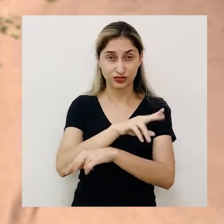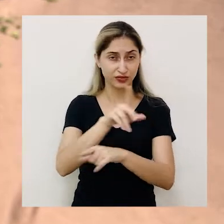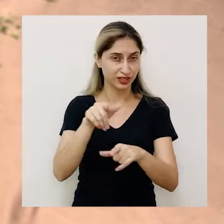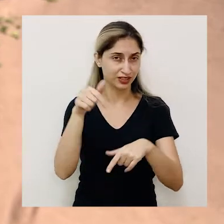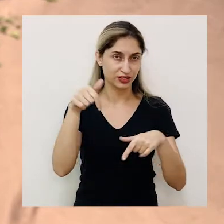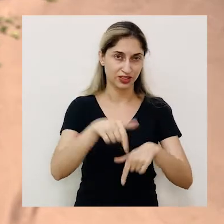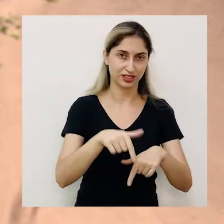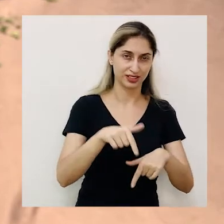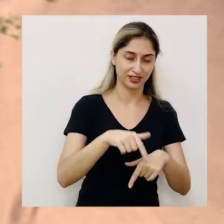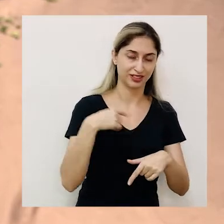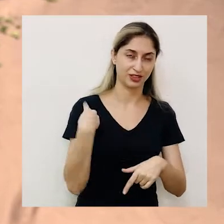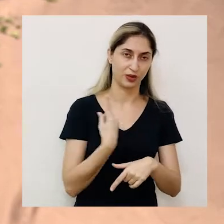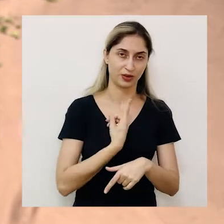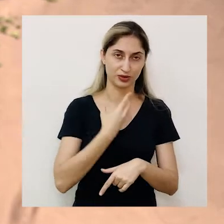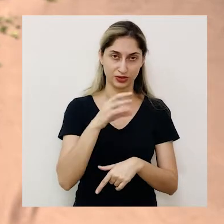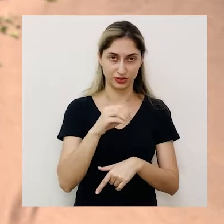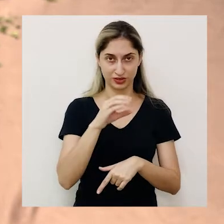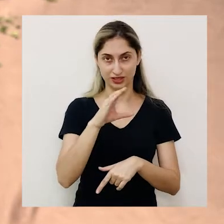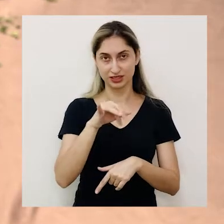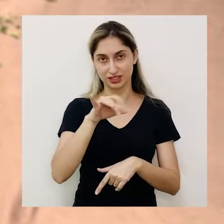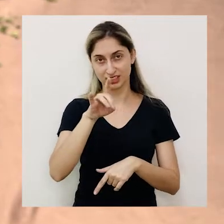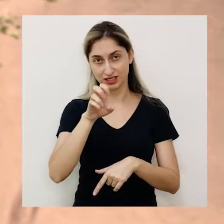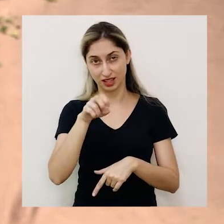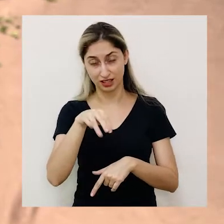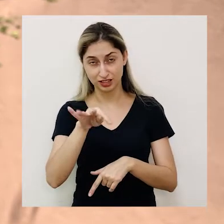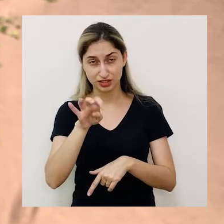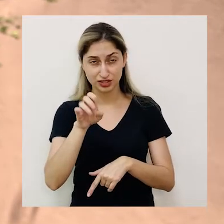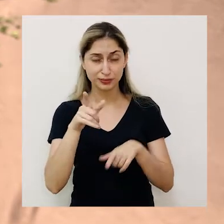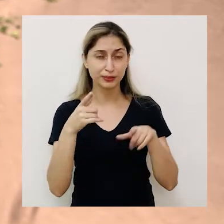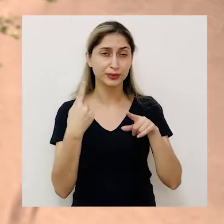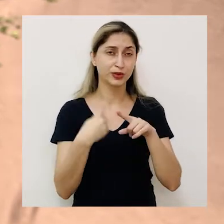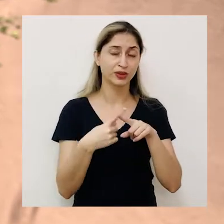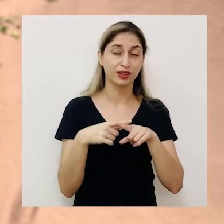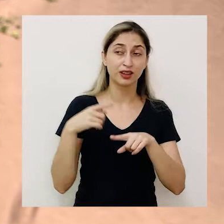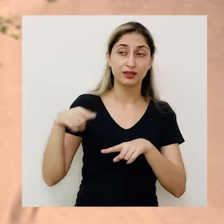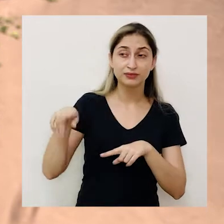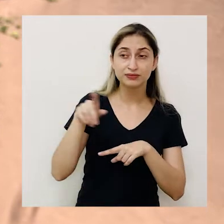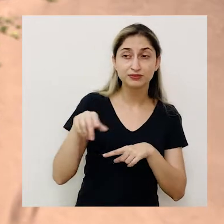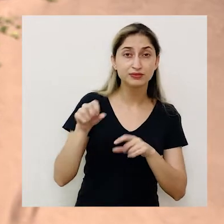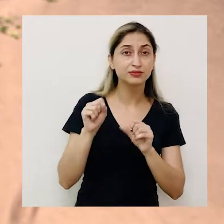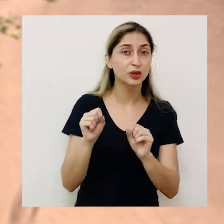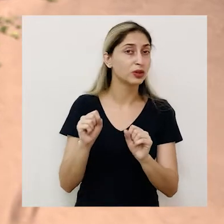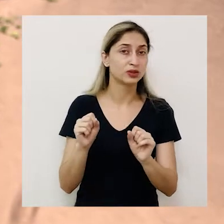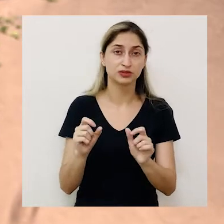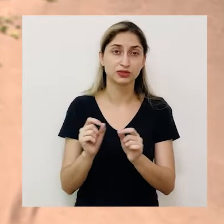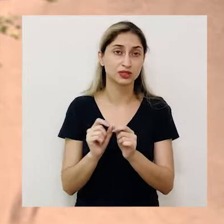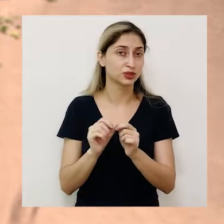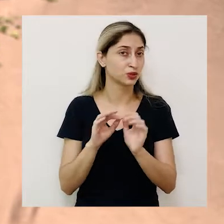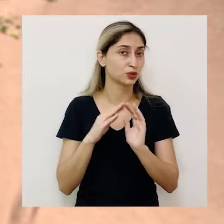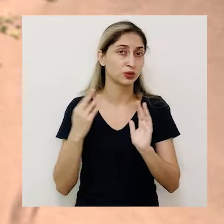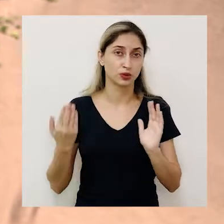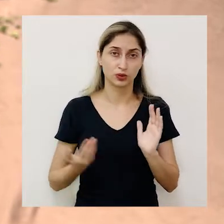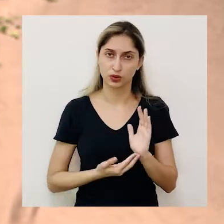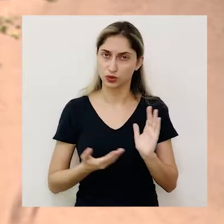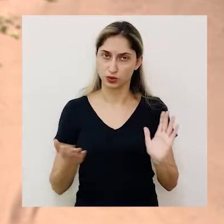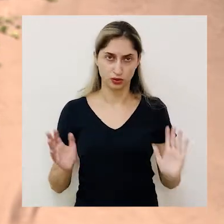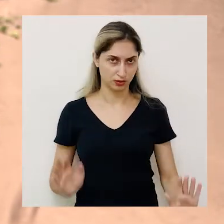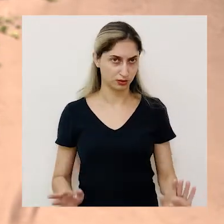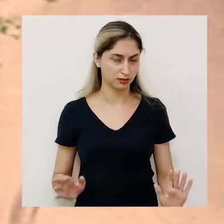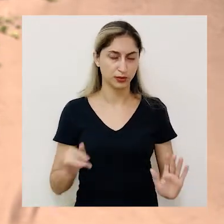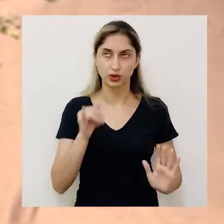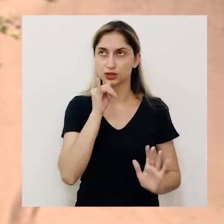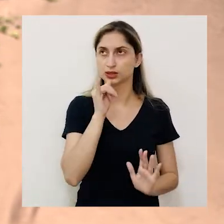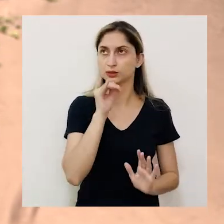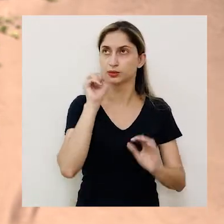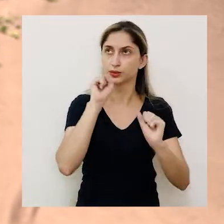que a cultura ocidental, no sentido de a gente pode fazer com as ervas tudo, A gente pode trabalhar com